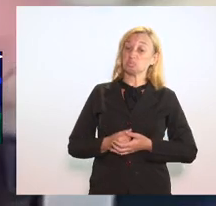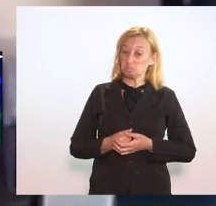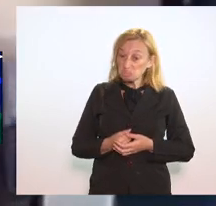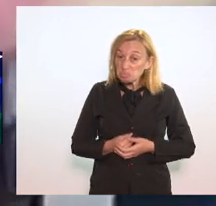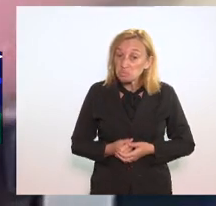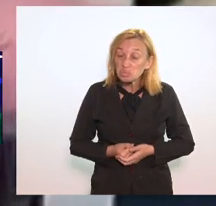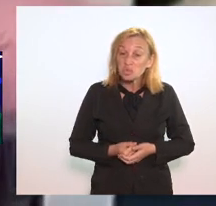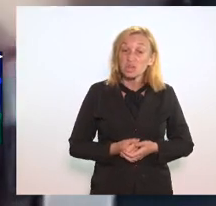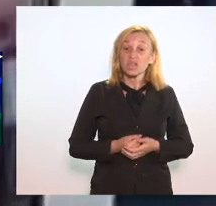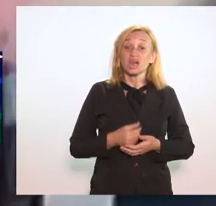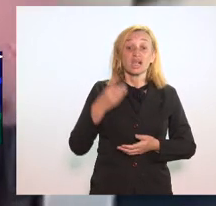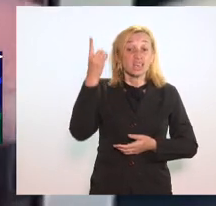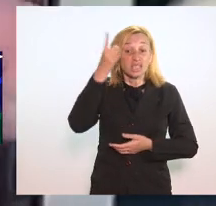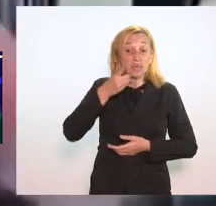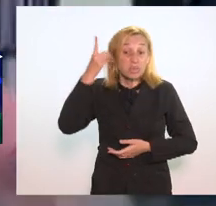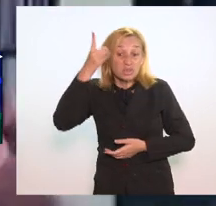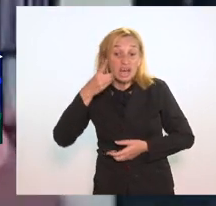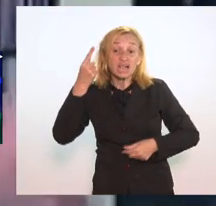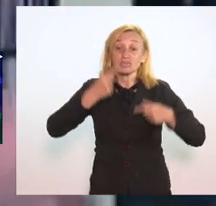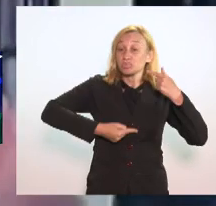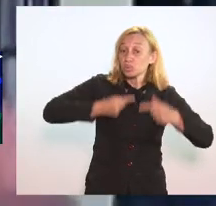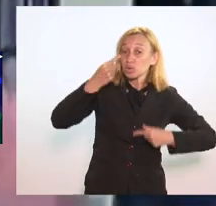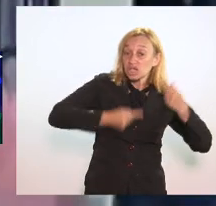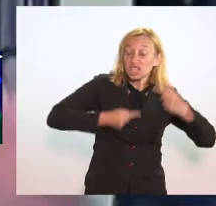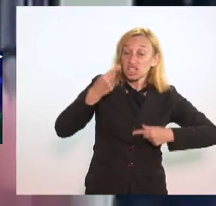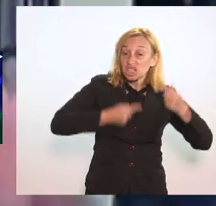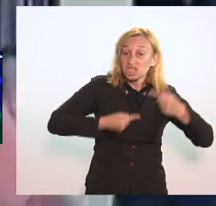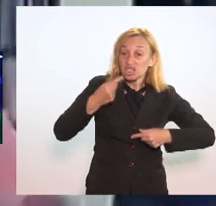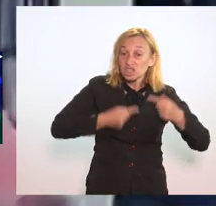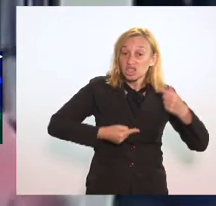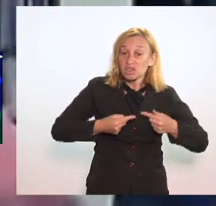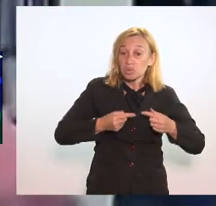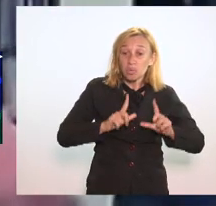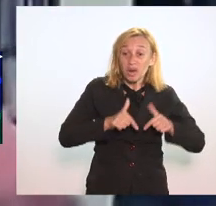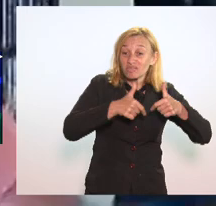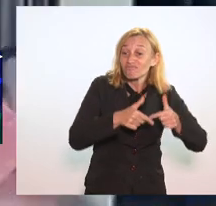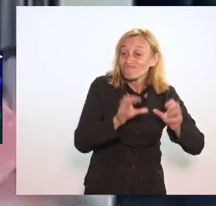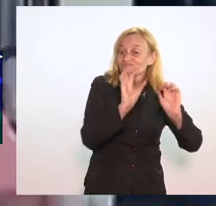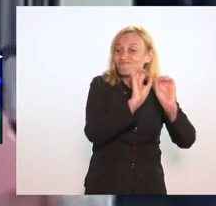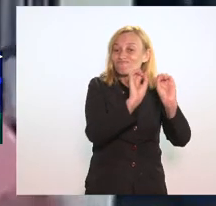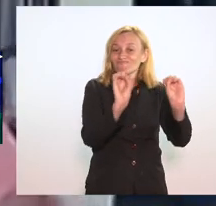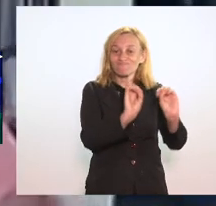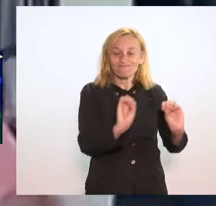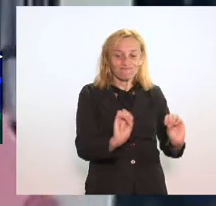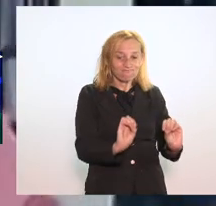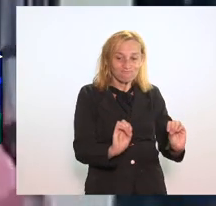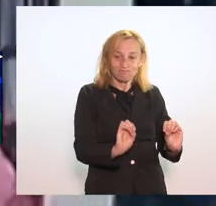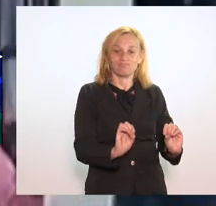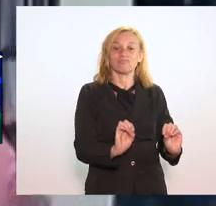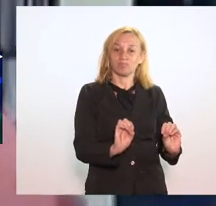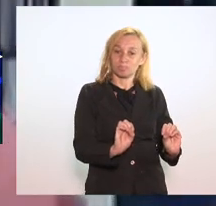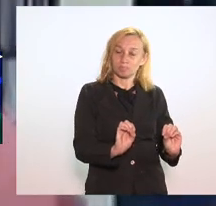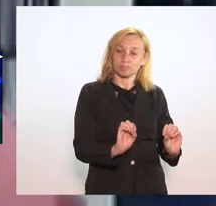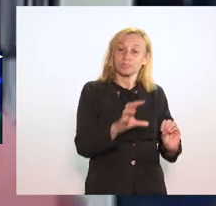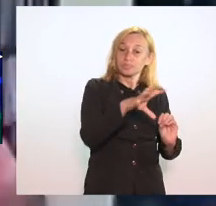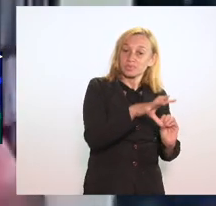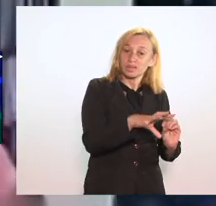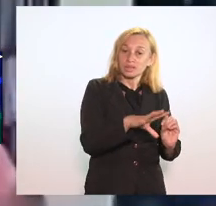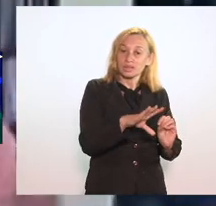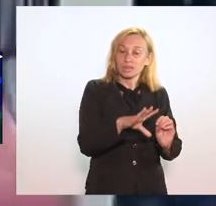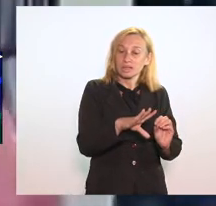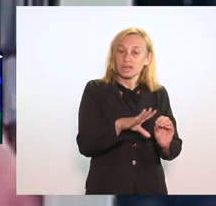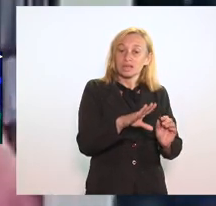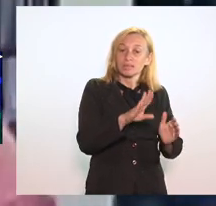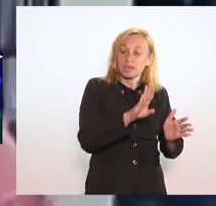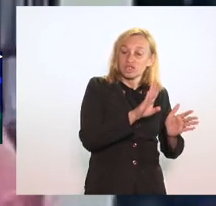o parlamentar ou político sem nenhum atitude de cassação para quem tirar da